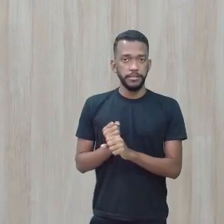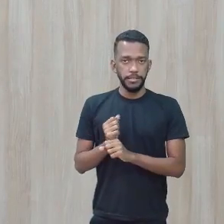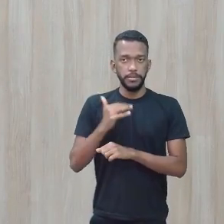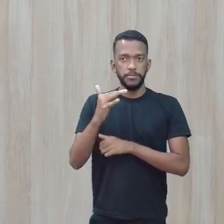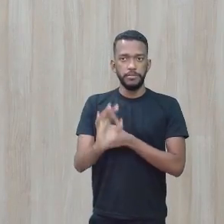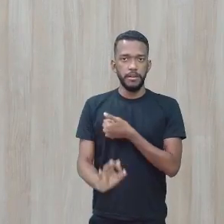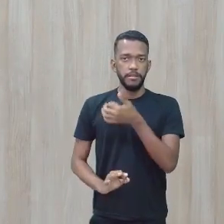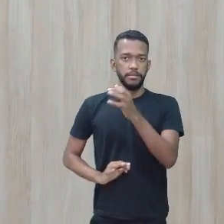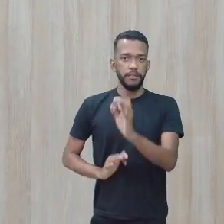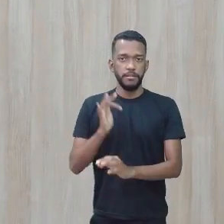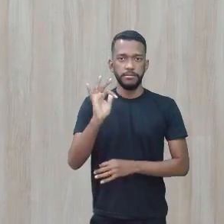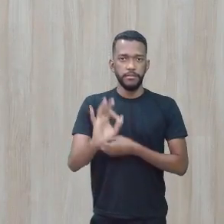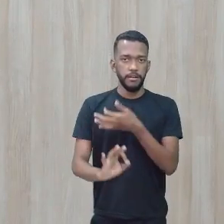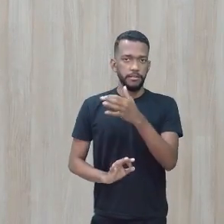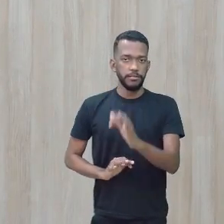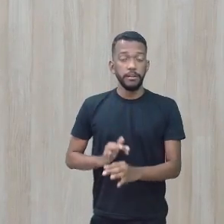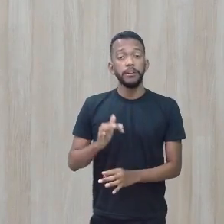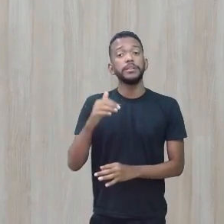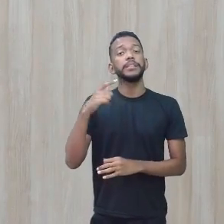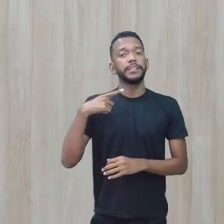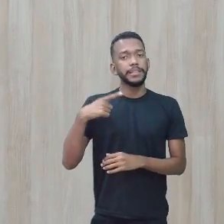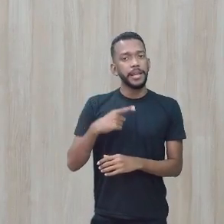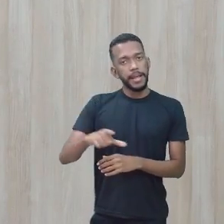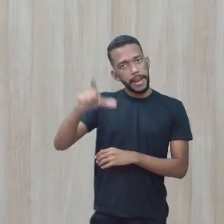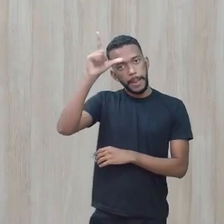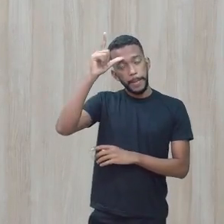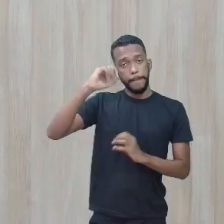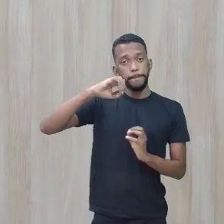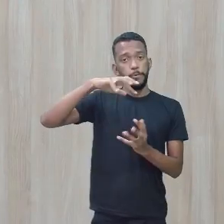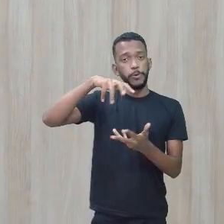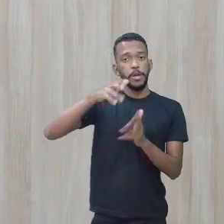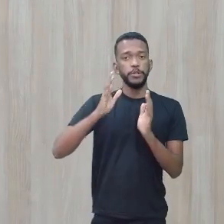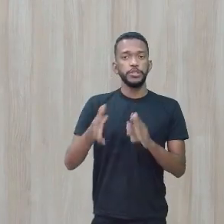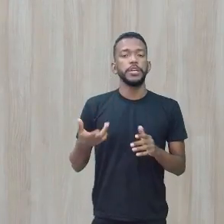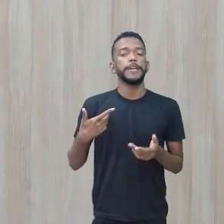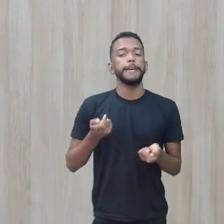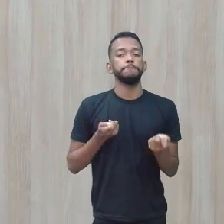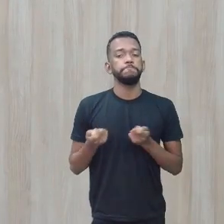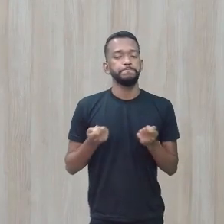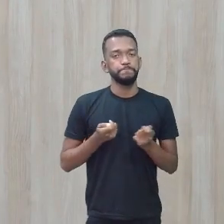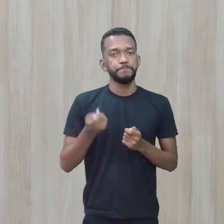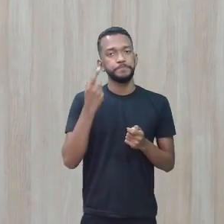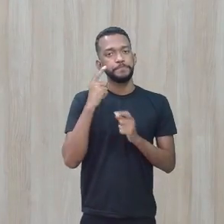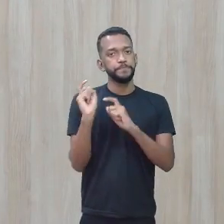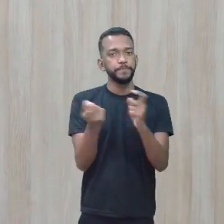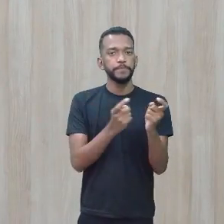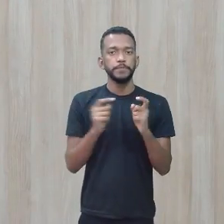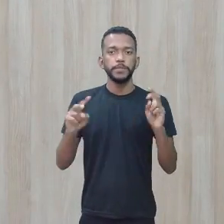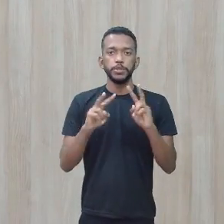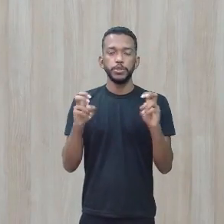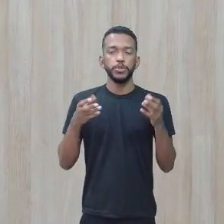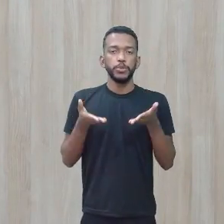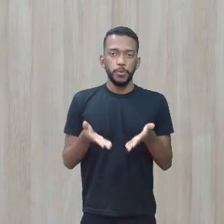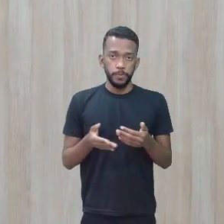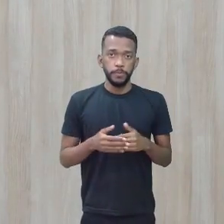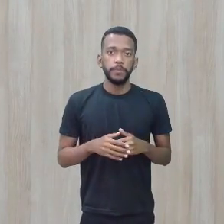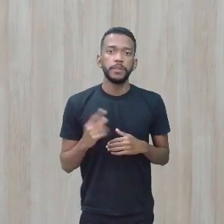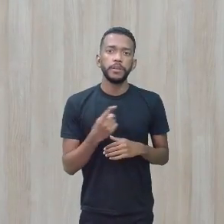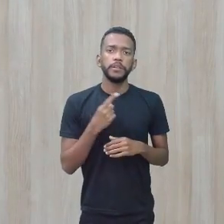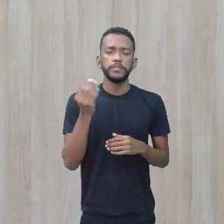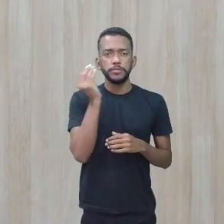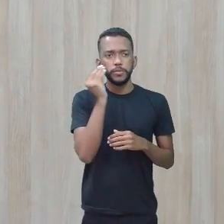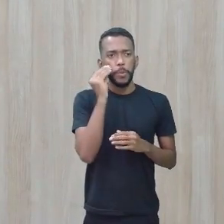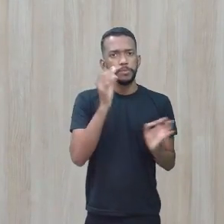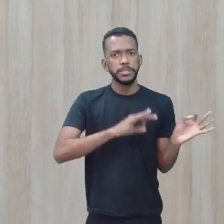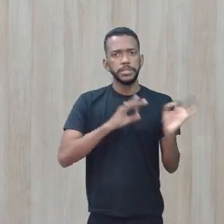existem os líderes mundiais que se encontram para debater sobre essas questões e eles observam que